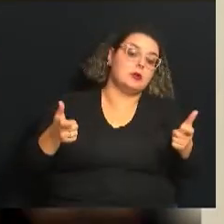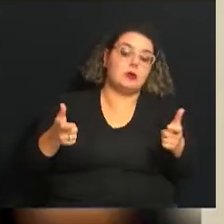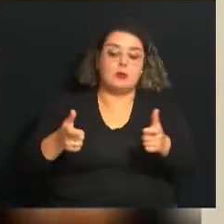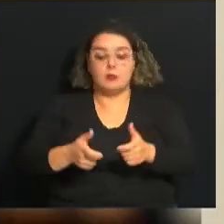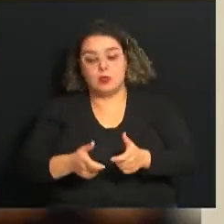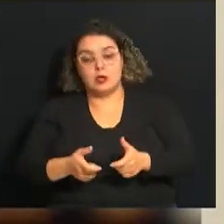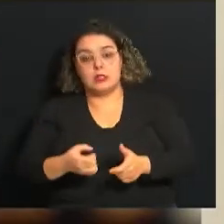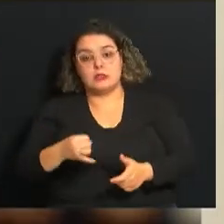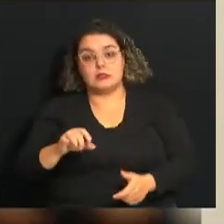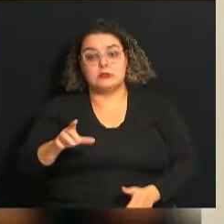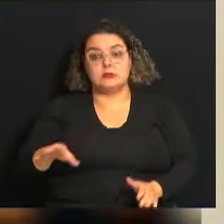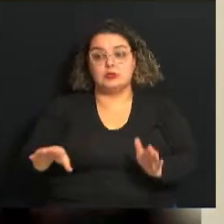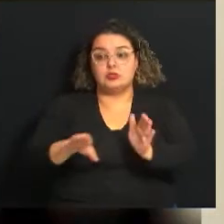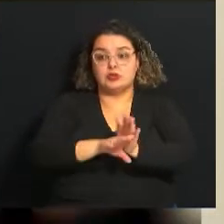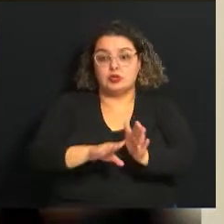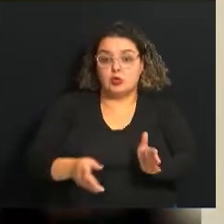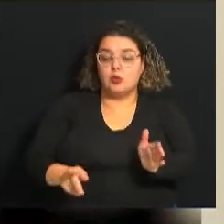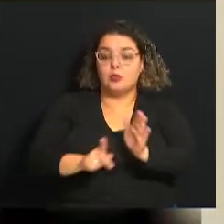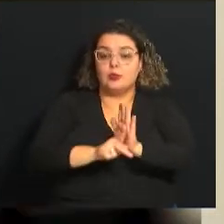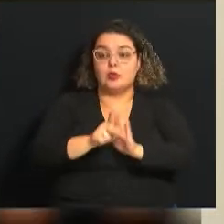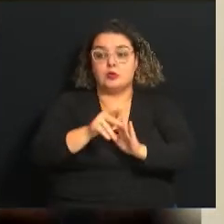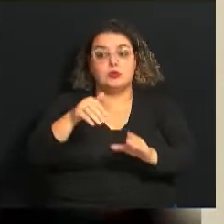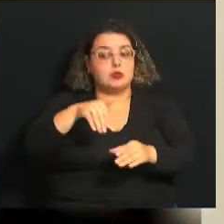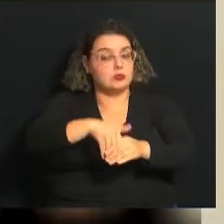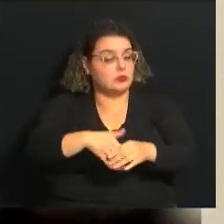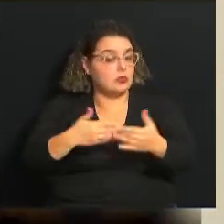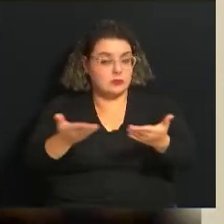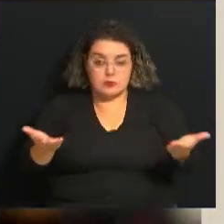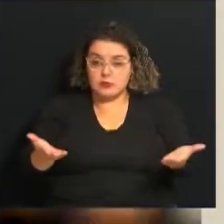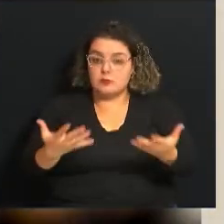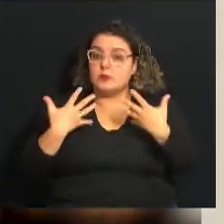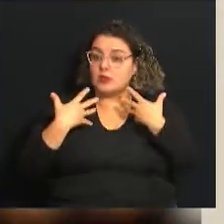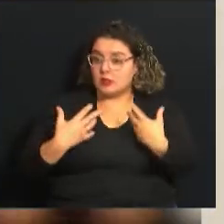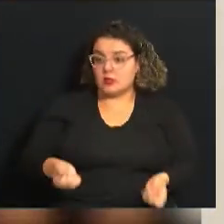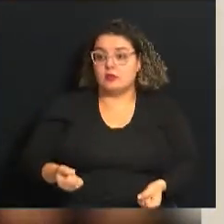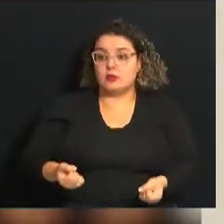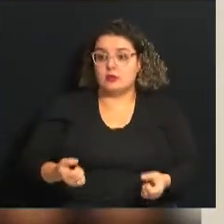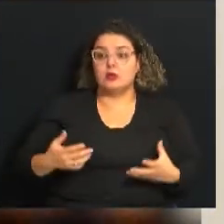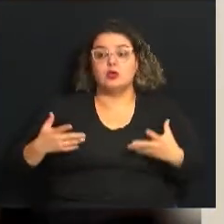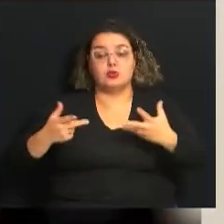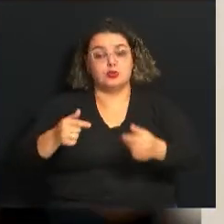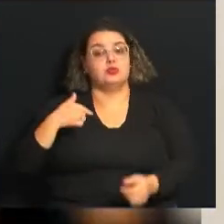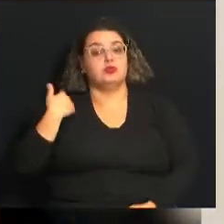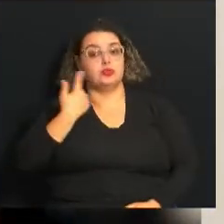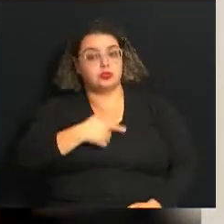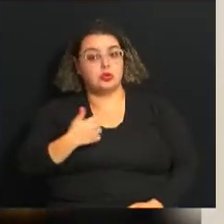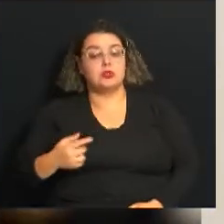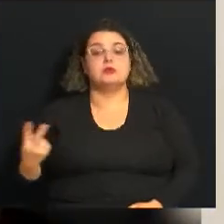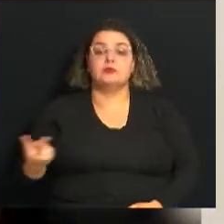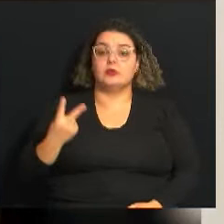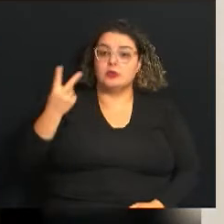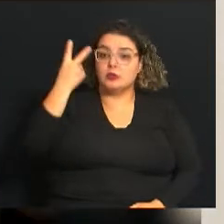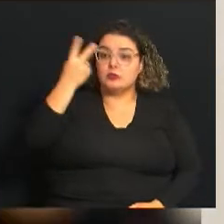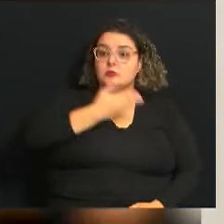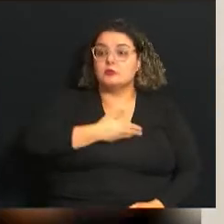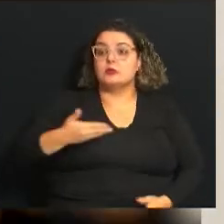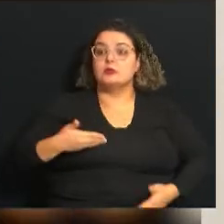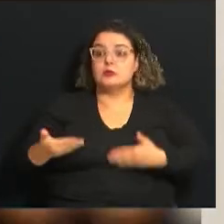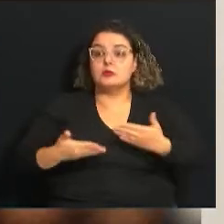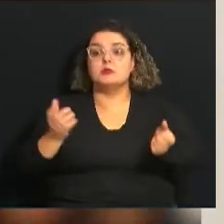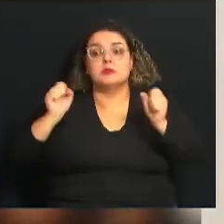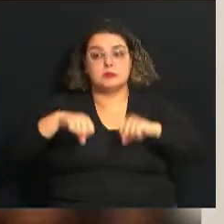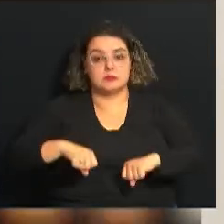veio o projeto, nós votamos para vocês poderem receber. Todos nós aqui valorizamos o servidor público, mas temos